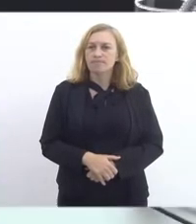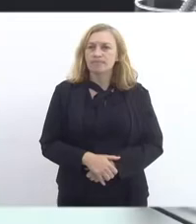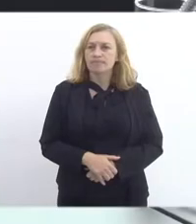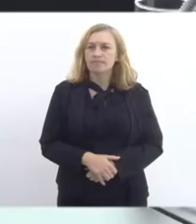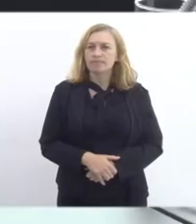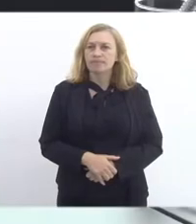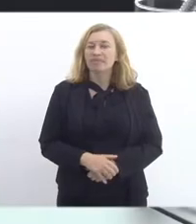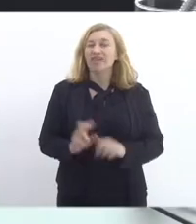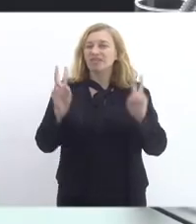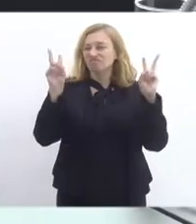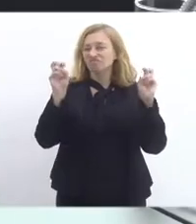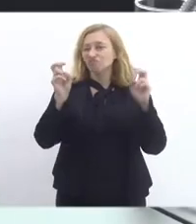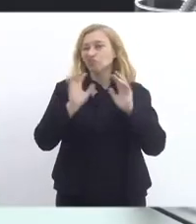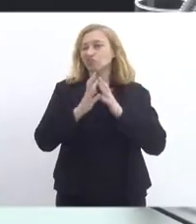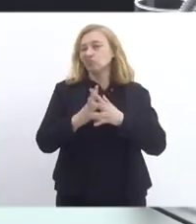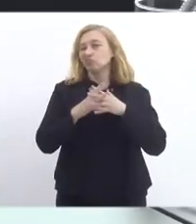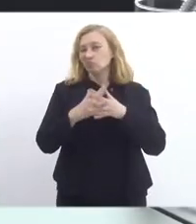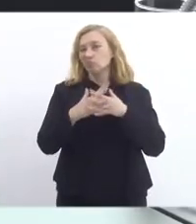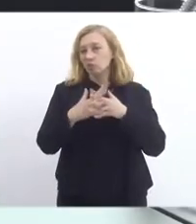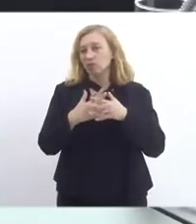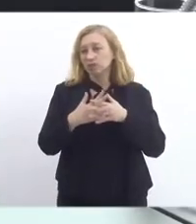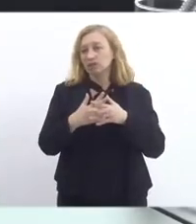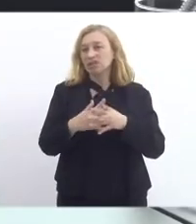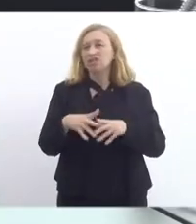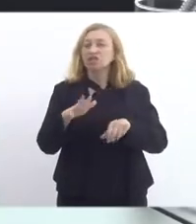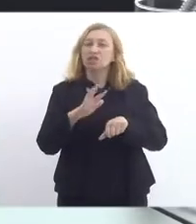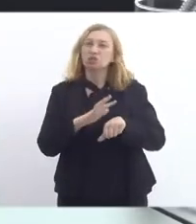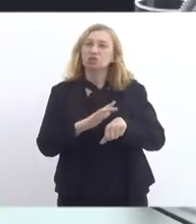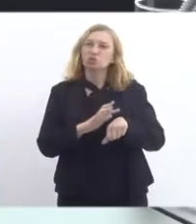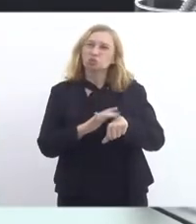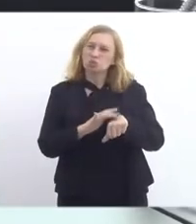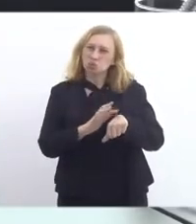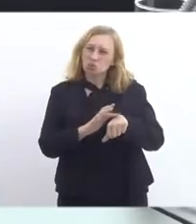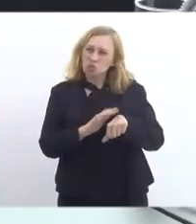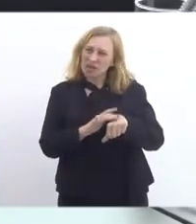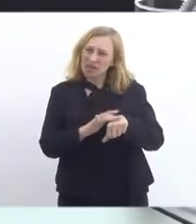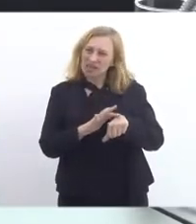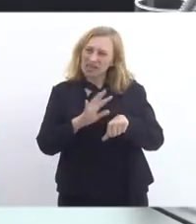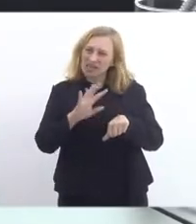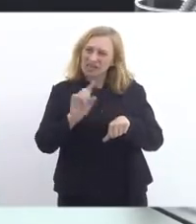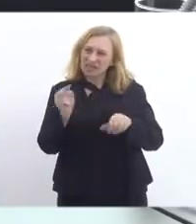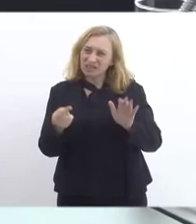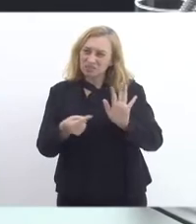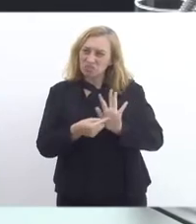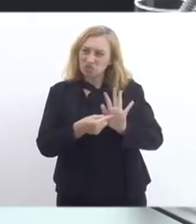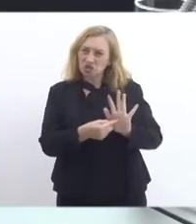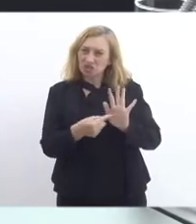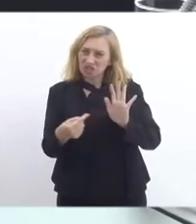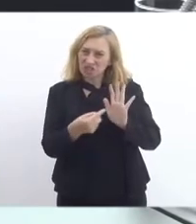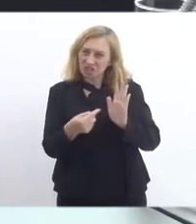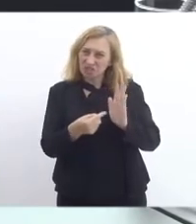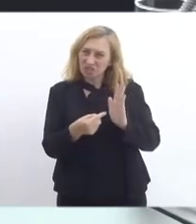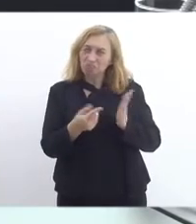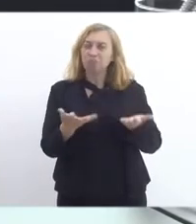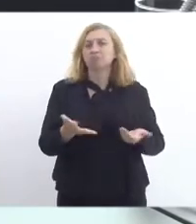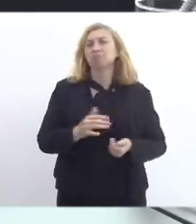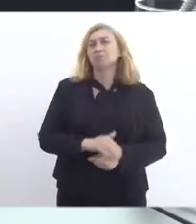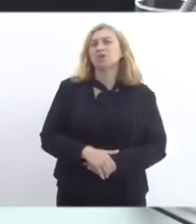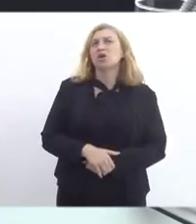é complexo. Muito. Esse rol de doenças que está aqui explicitado, quando